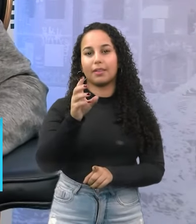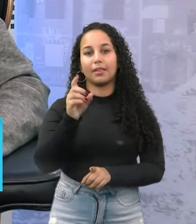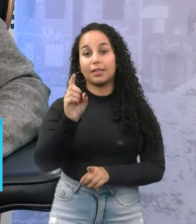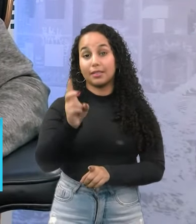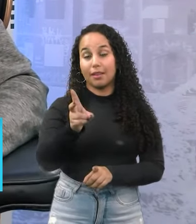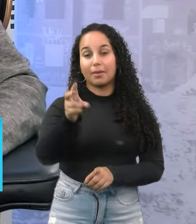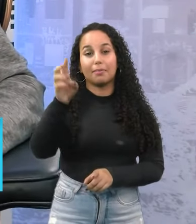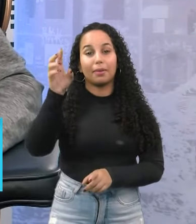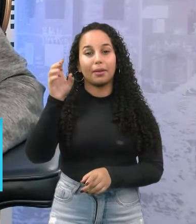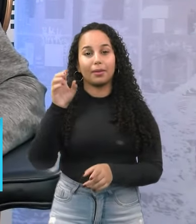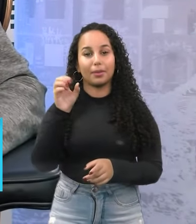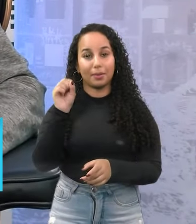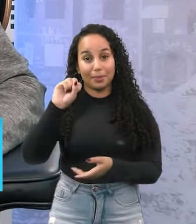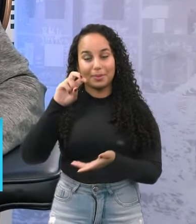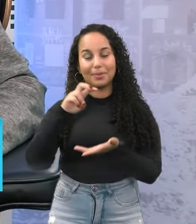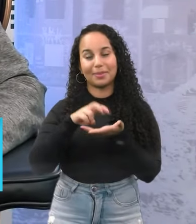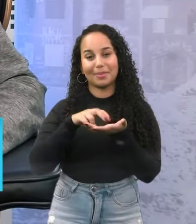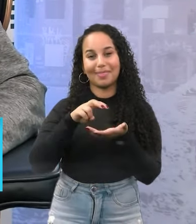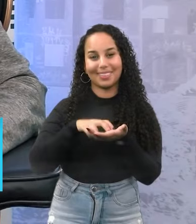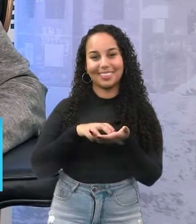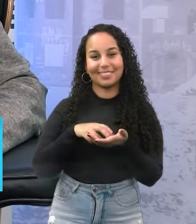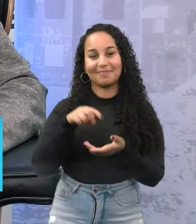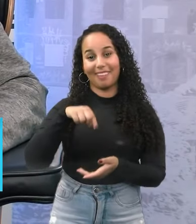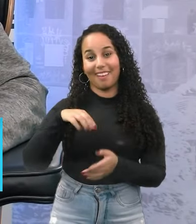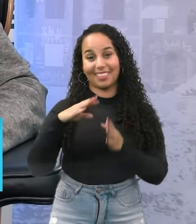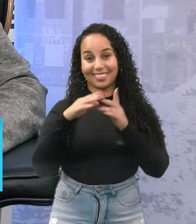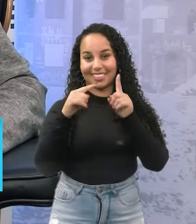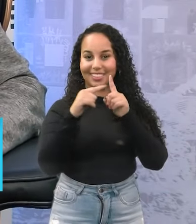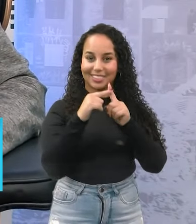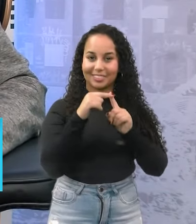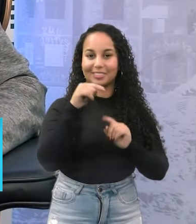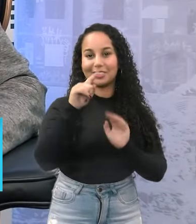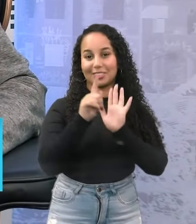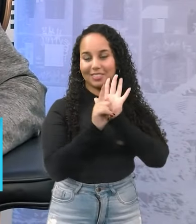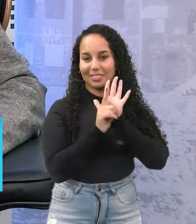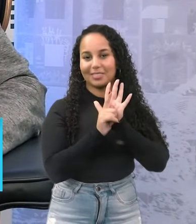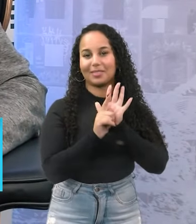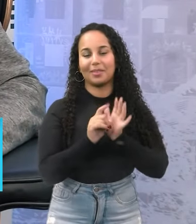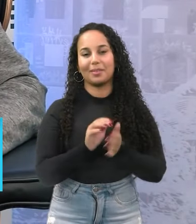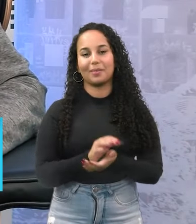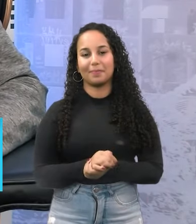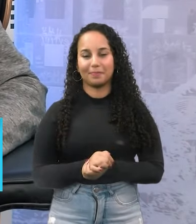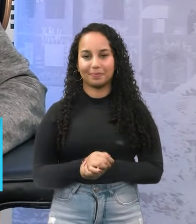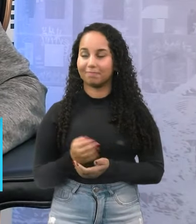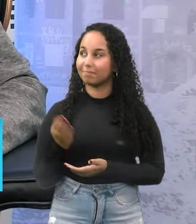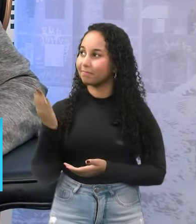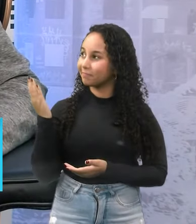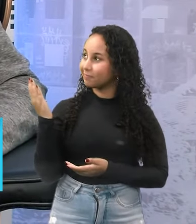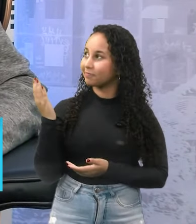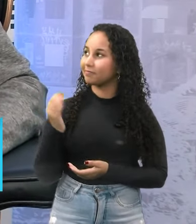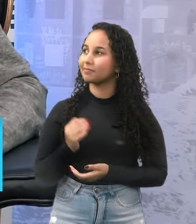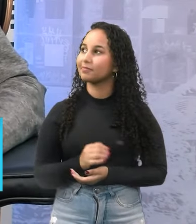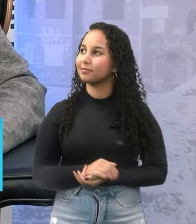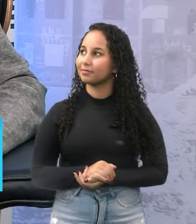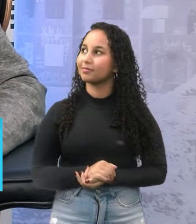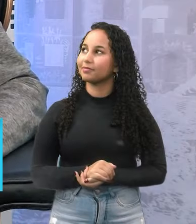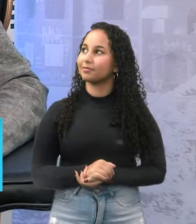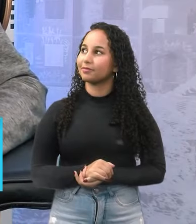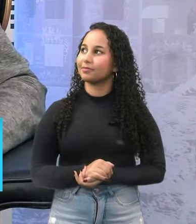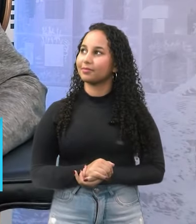às 8h30 da manhã, aqui no Templo da Igreja Batista Getsêmani, Templo Central, Rua